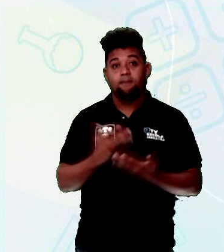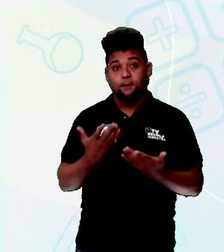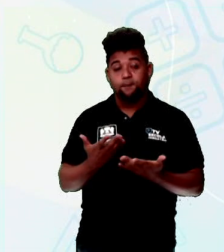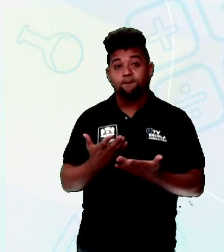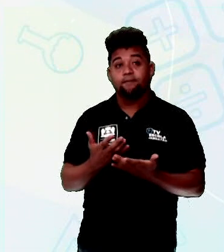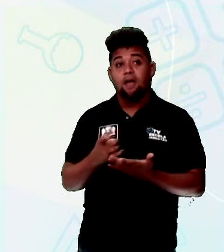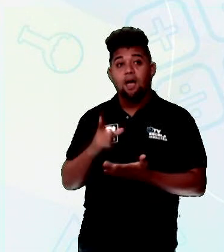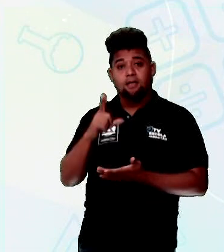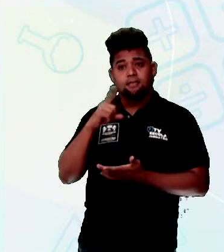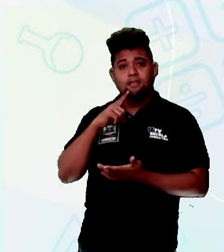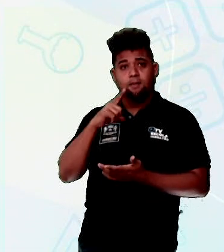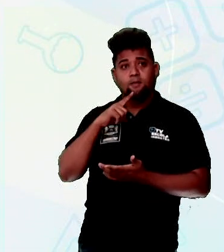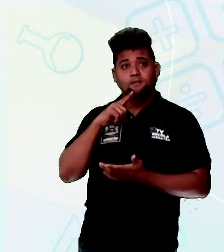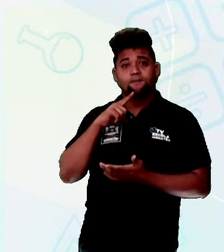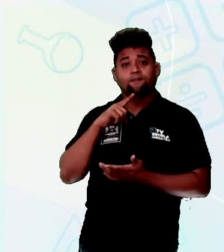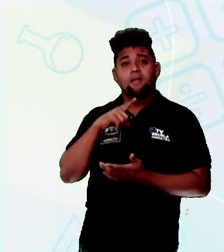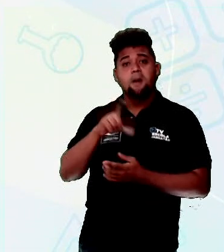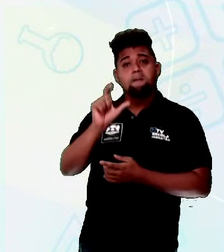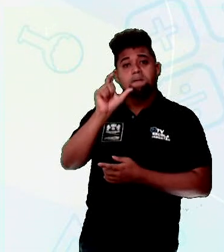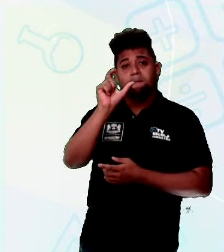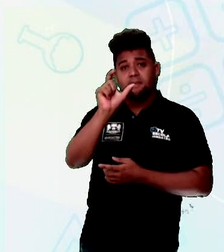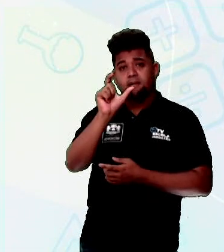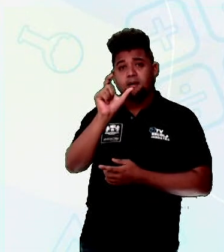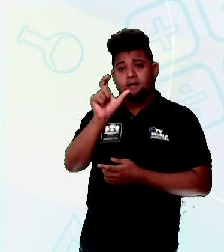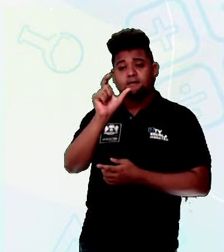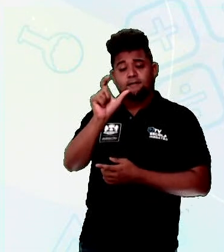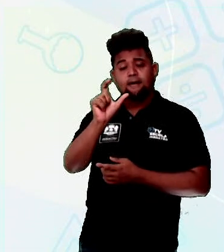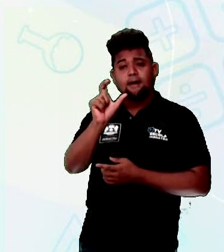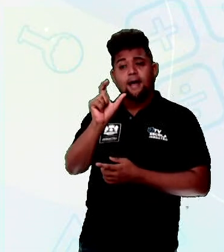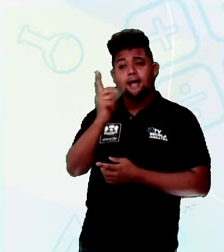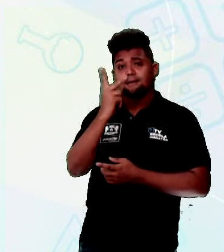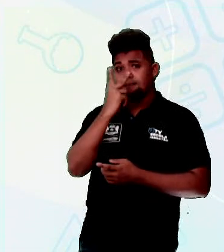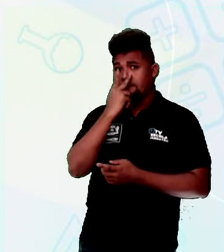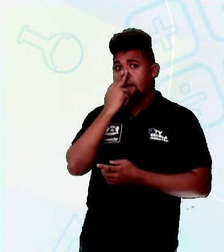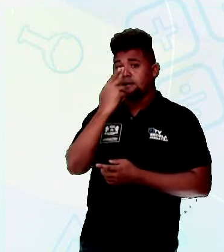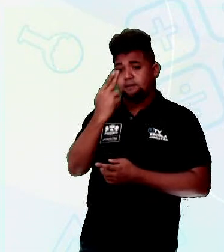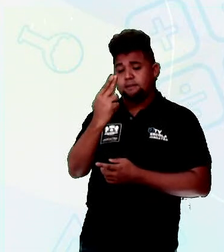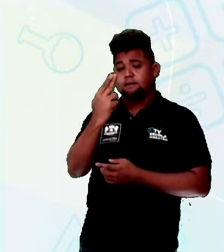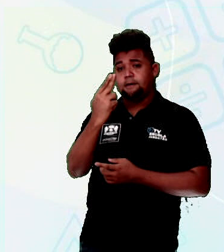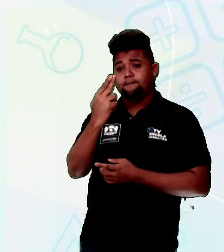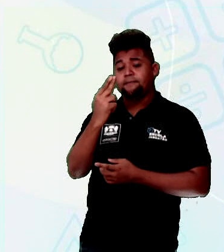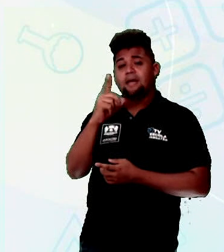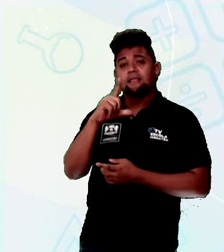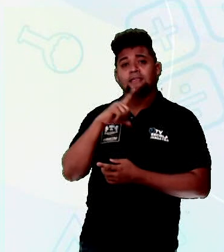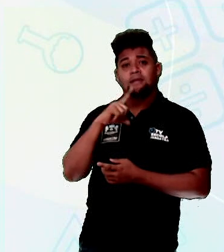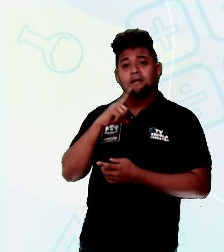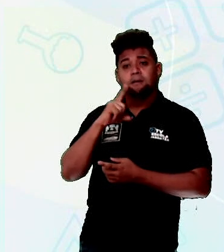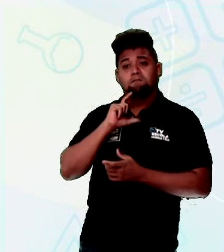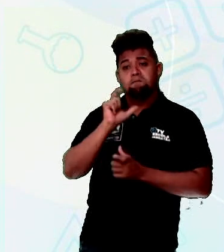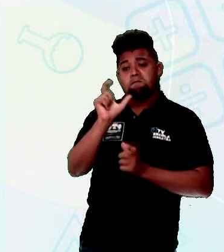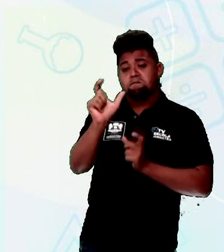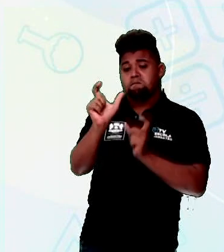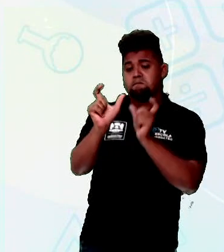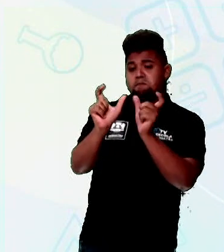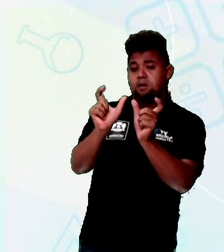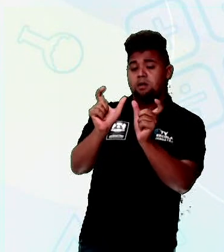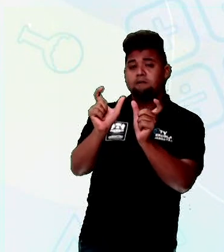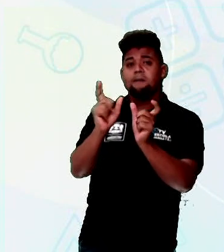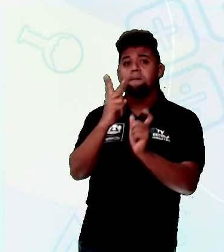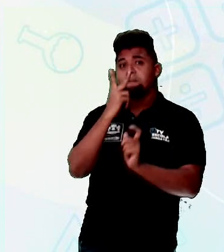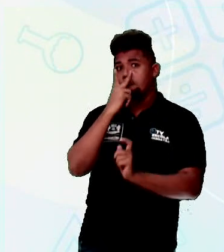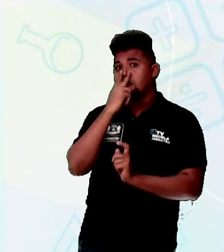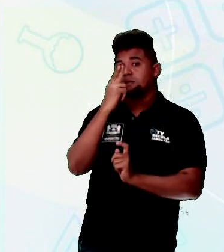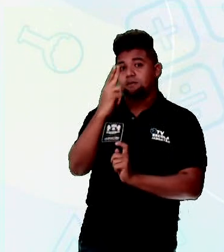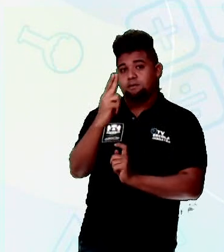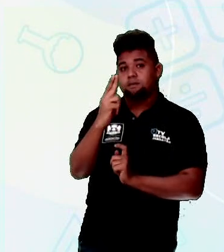temos palavras com a grafia bem semelhante. Nós podemos ver, nós temos duplas de palavras com a grafia bastante